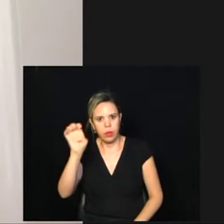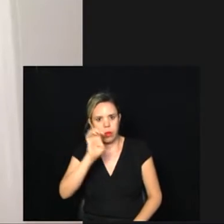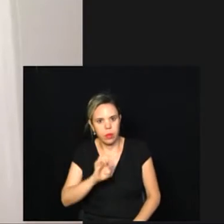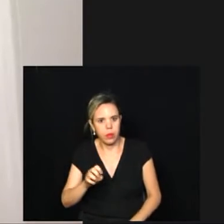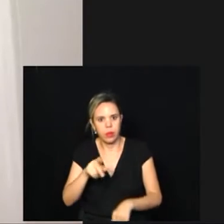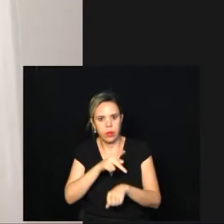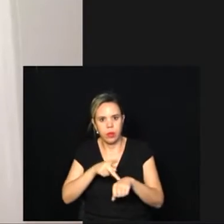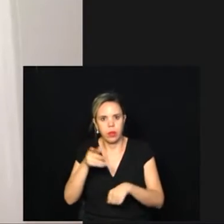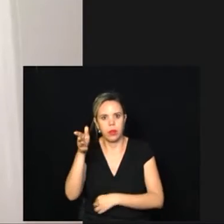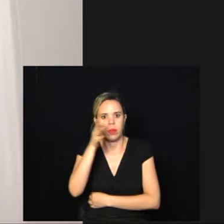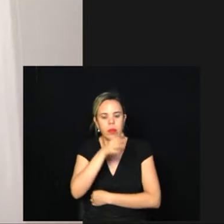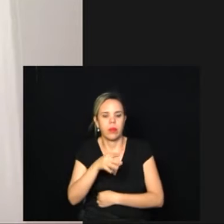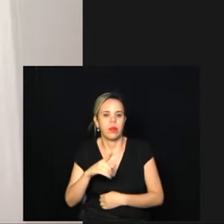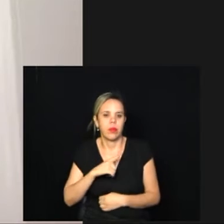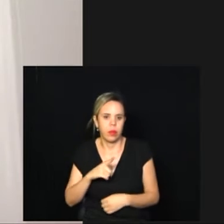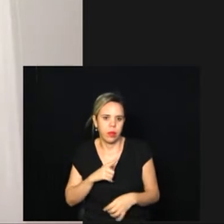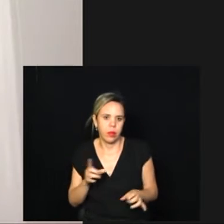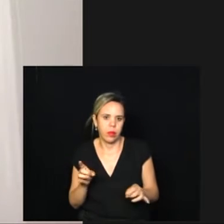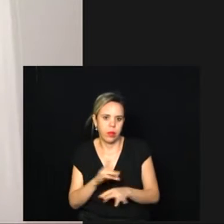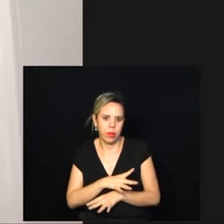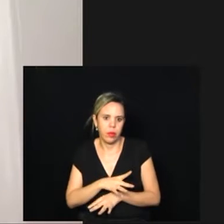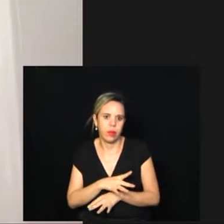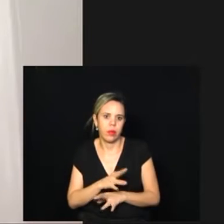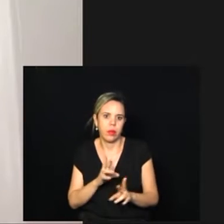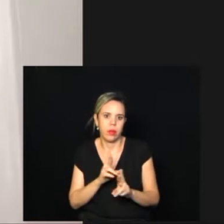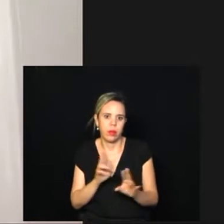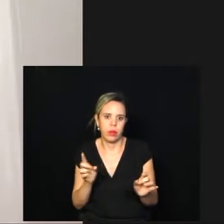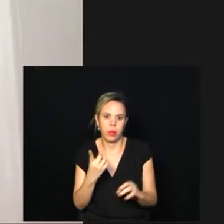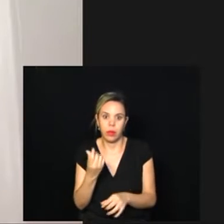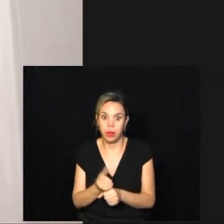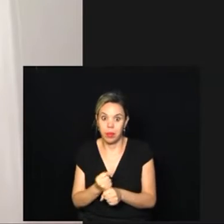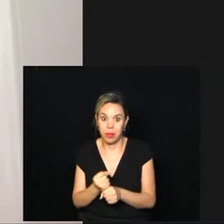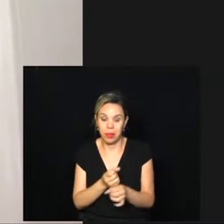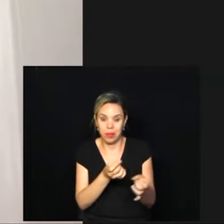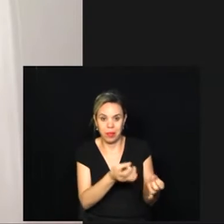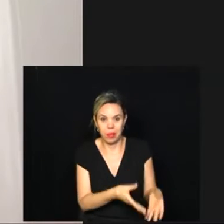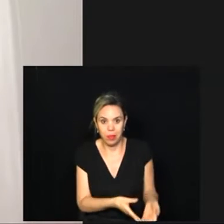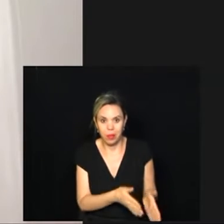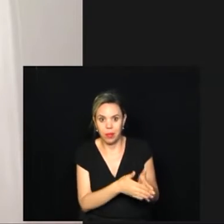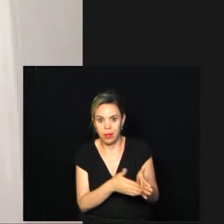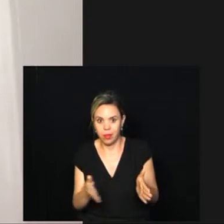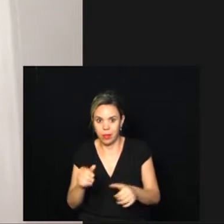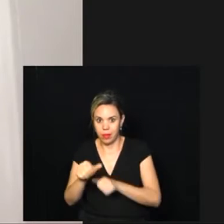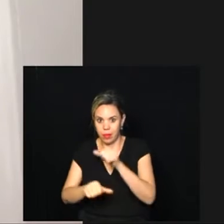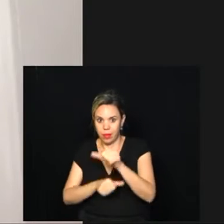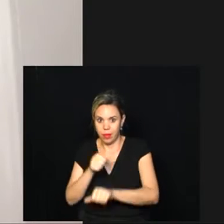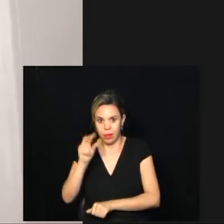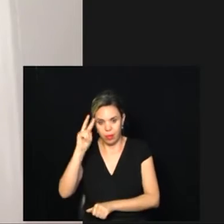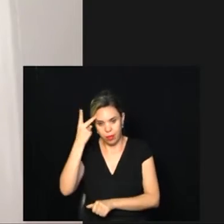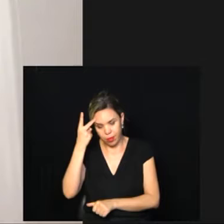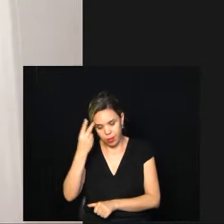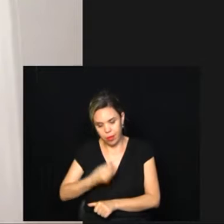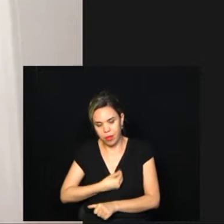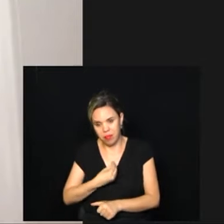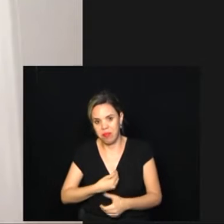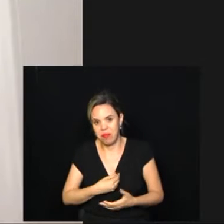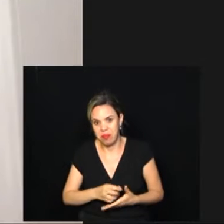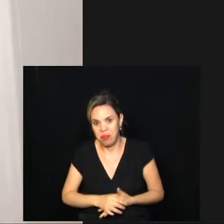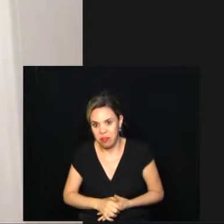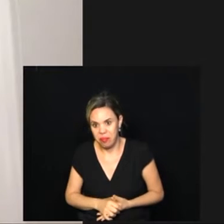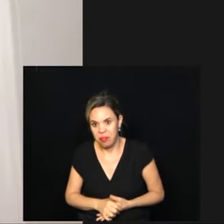uns países lá. Tinha acabado de terminar um relacionamento de 16 anos, então eu estava numa virada de chave assim, na minha vida.